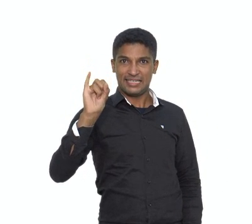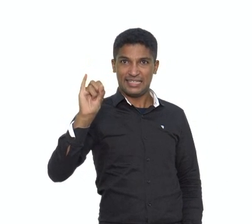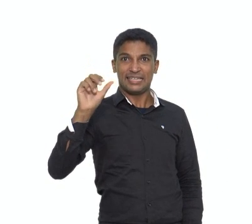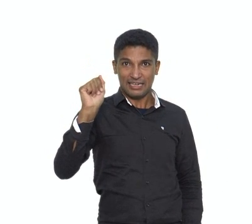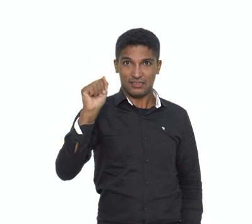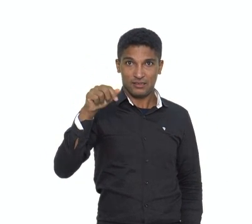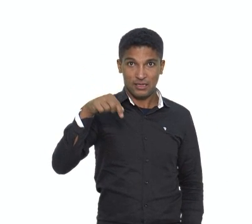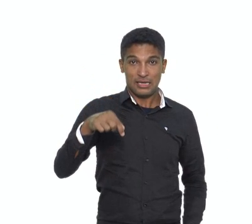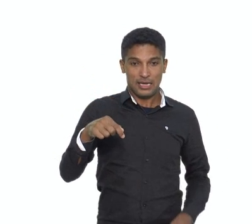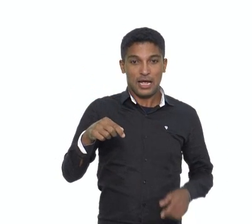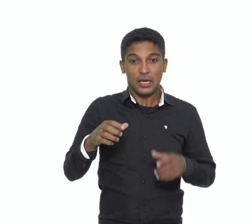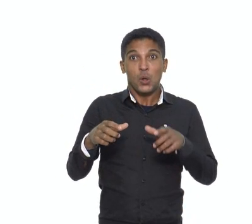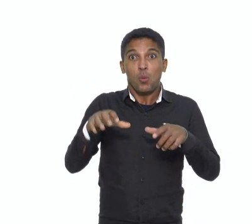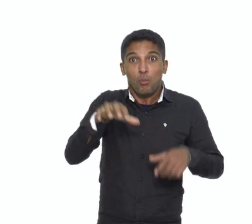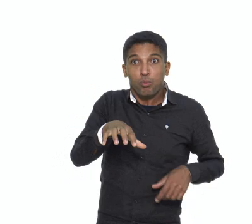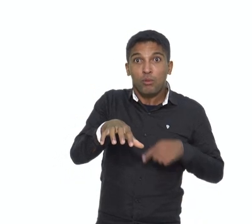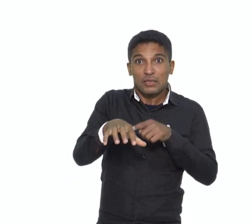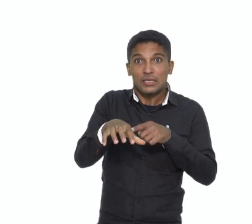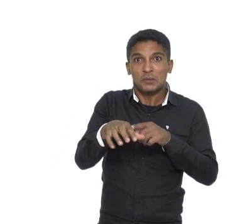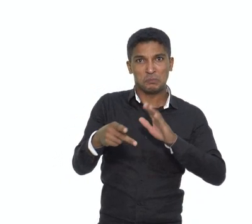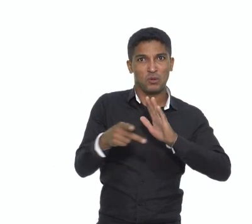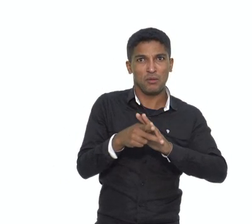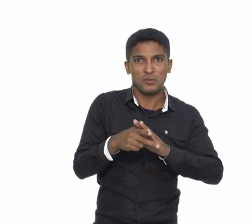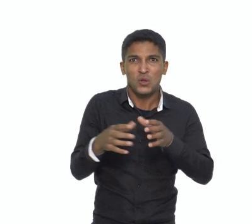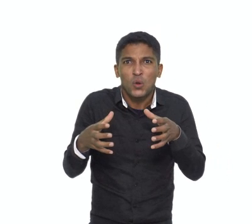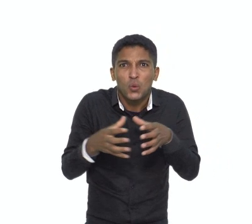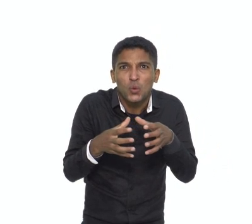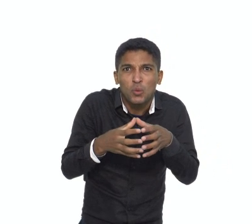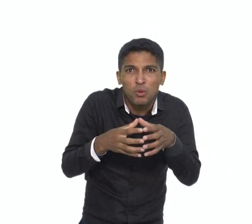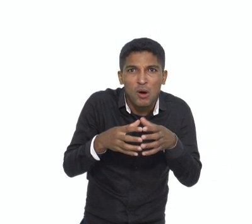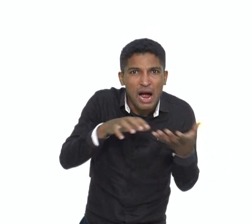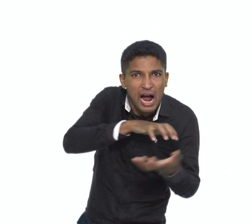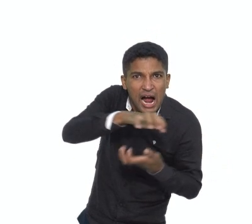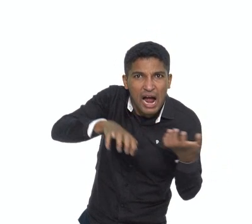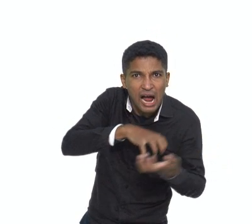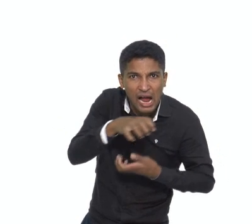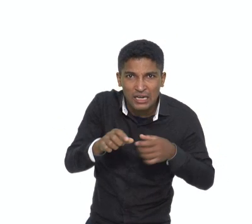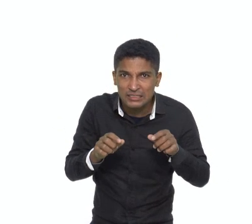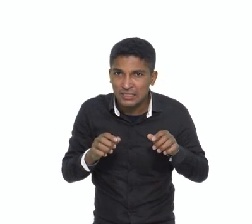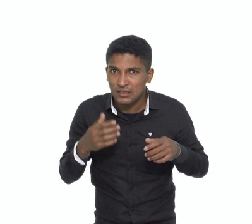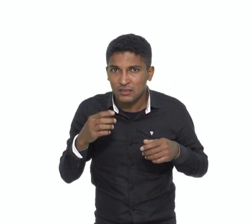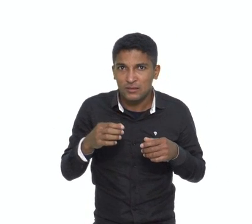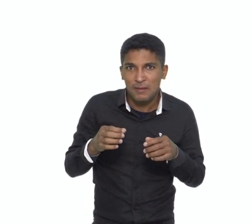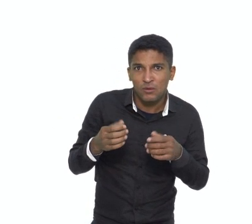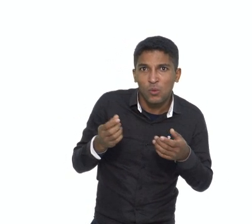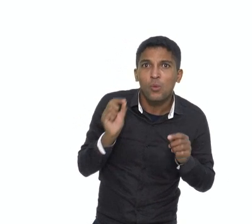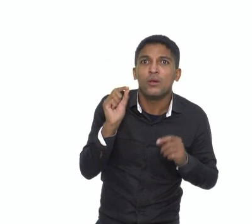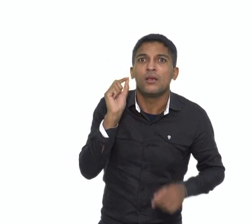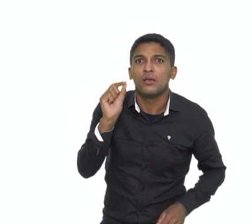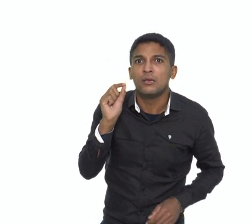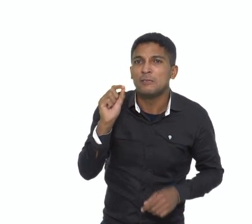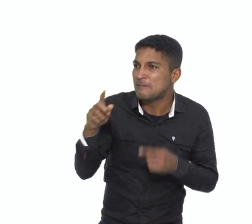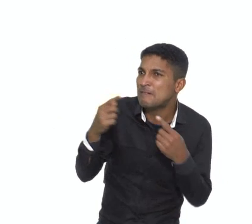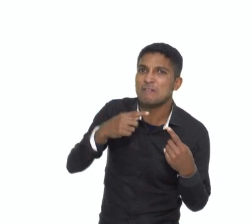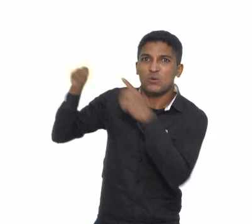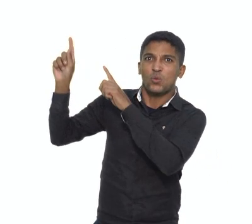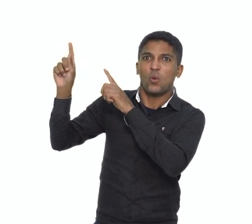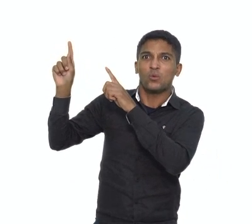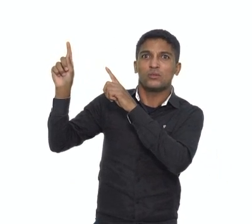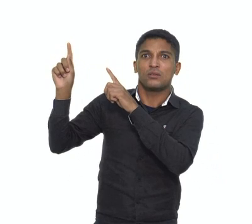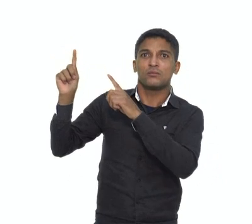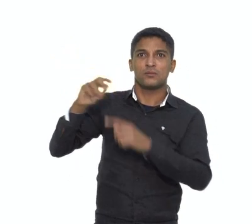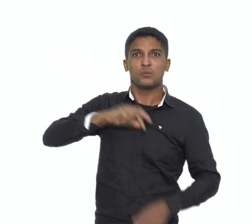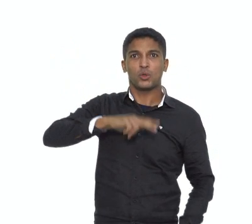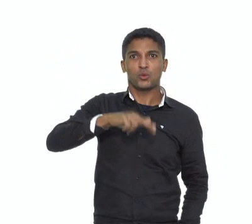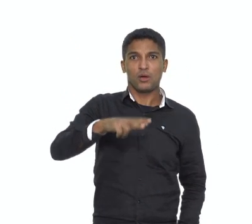planejou a separação de Minas de Portugal. Todavia, um dos envolvidos traiu o movimento. Tiradentes foi enforcado e esquartejado por ordem